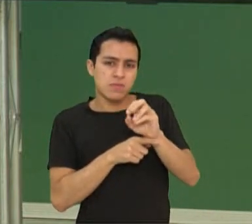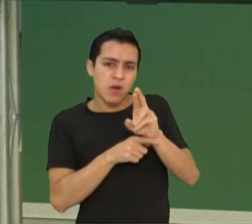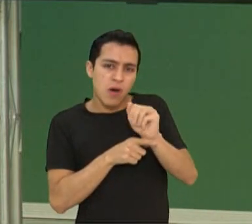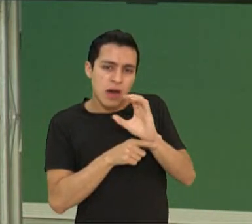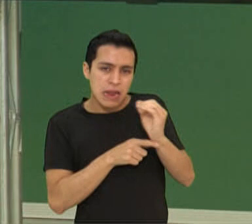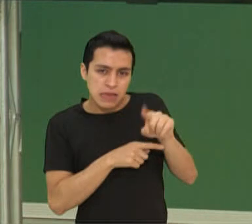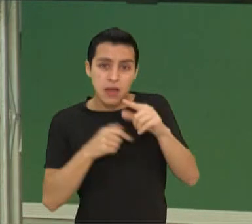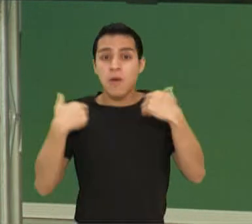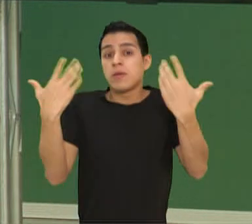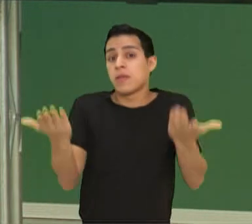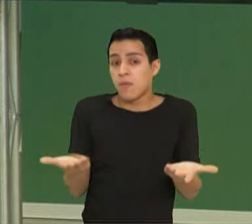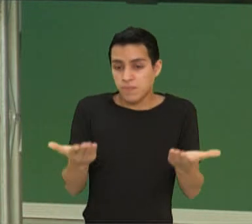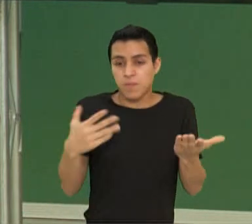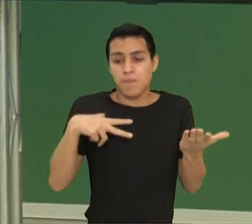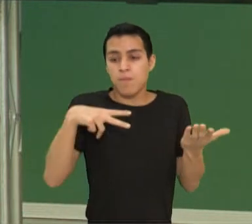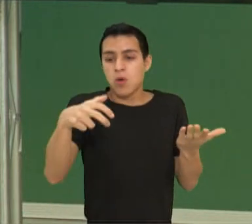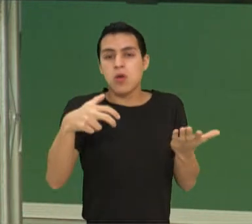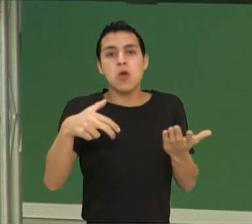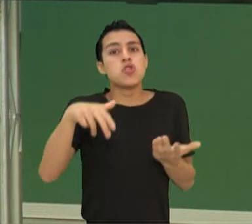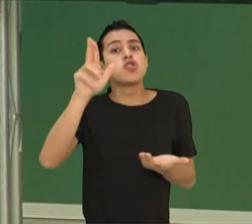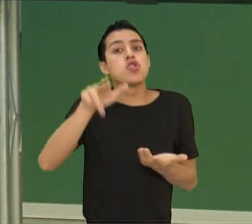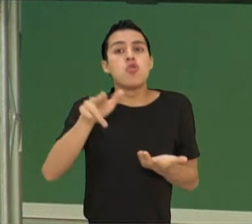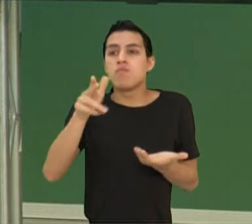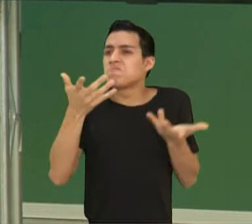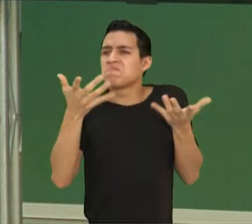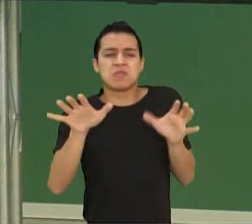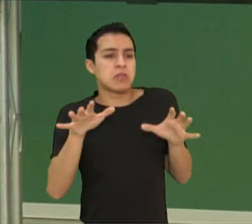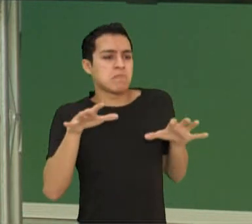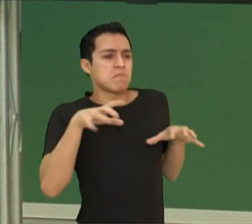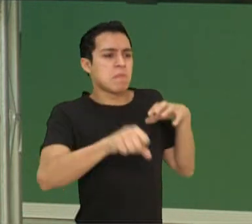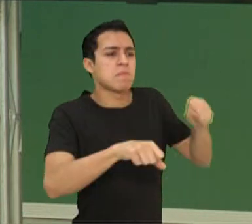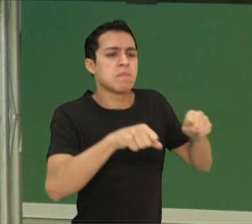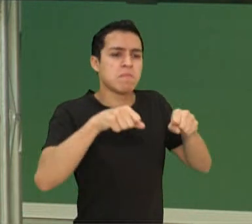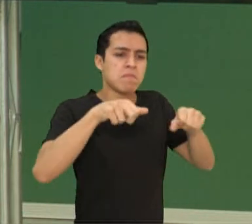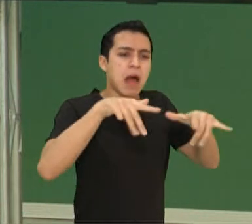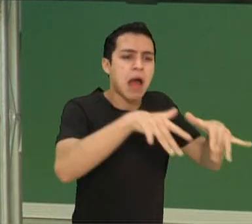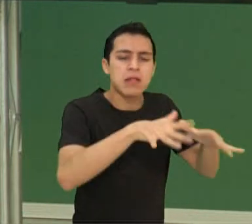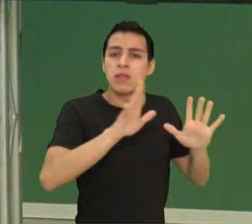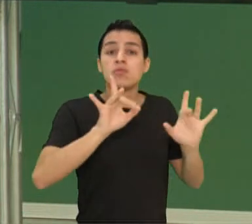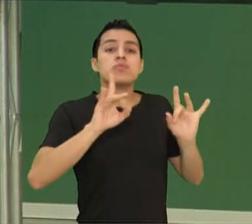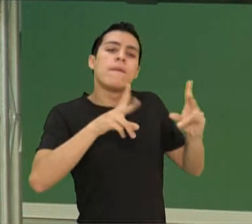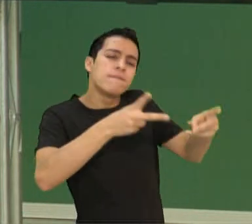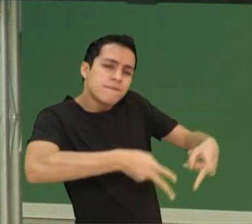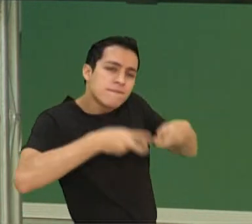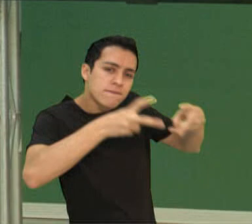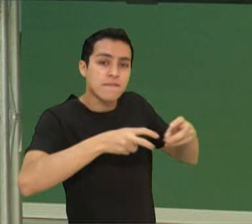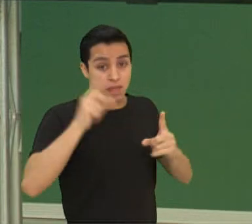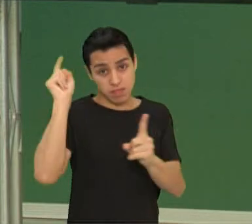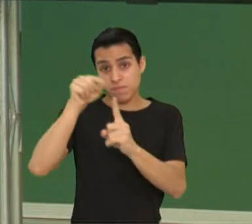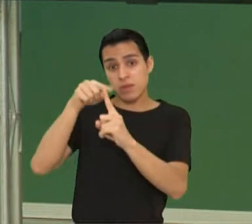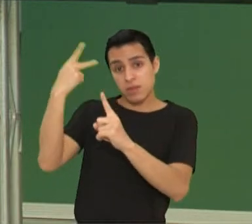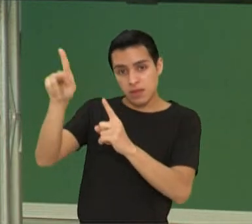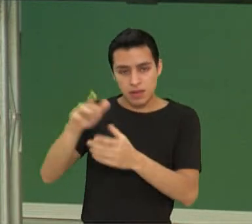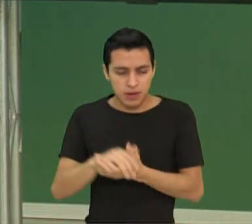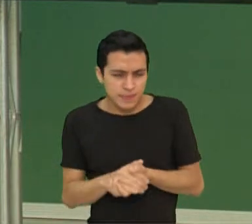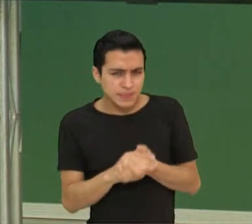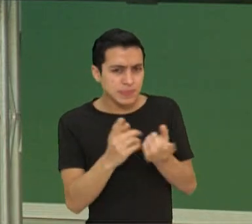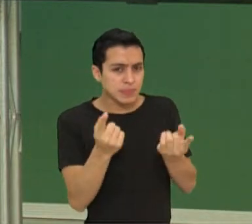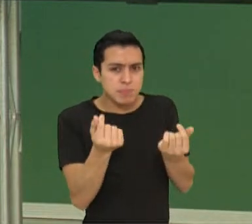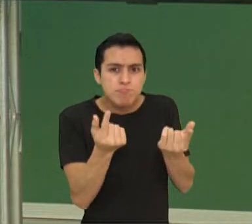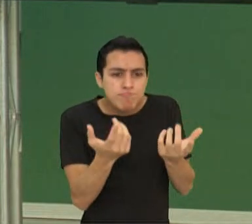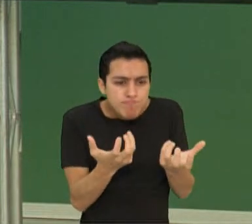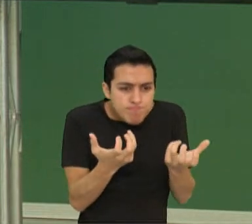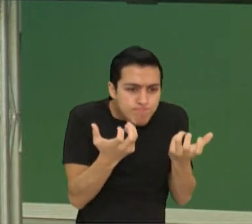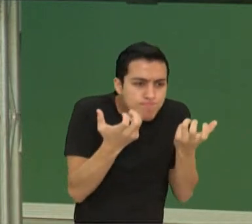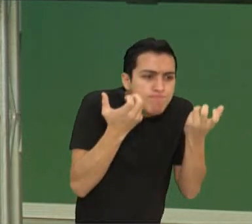Portugal nunca teve uma intenção de povoar o Brasil, mas sempre de explorar, né? Acumulação de riquezas,